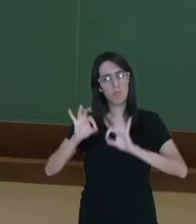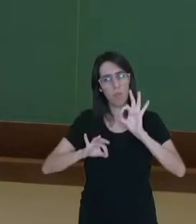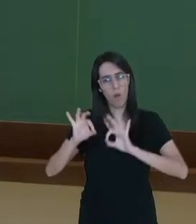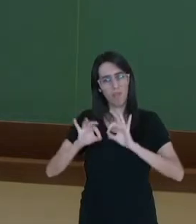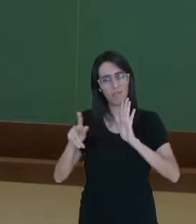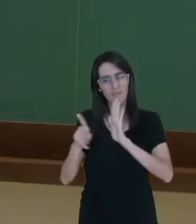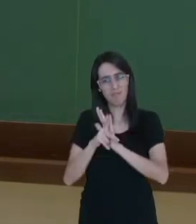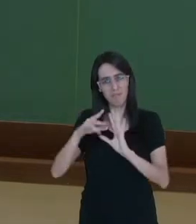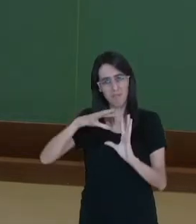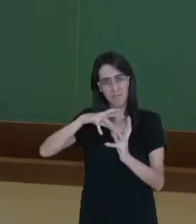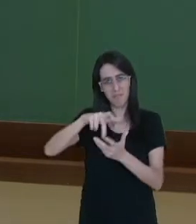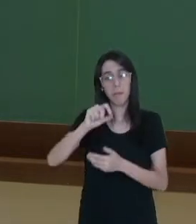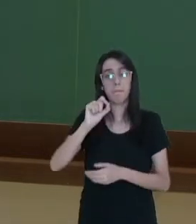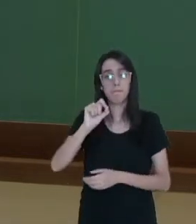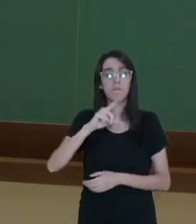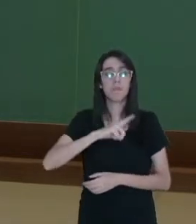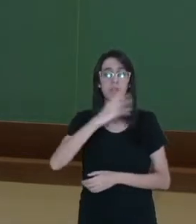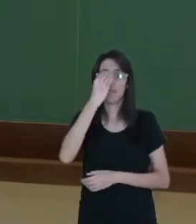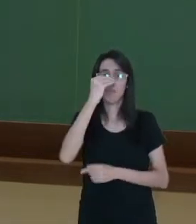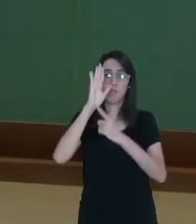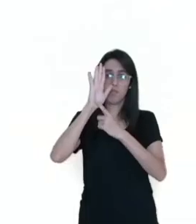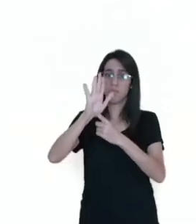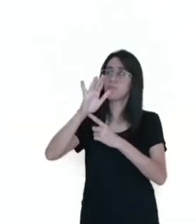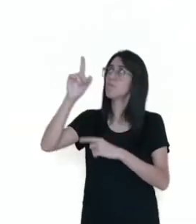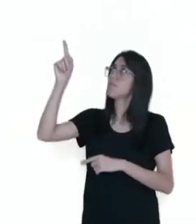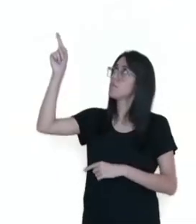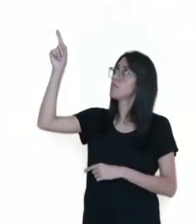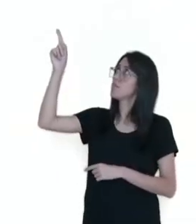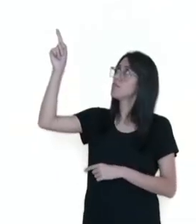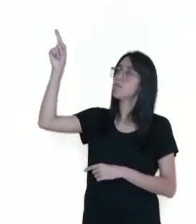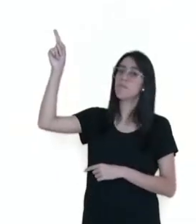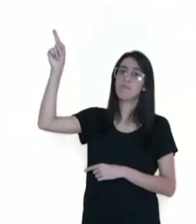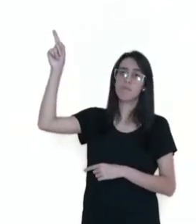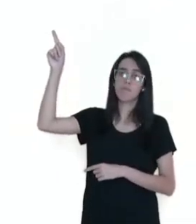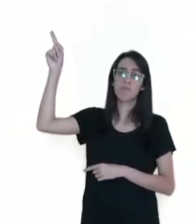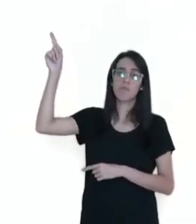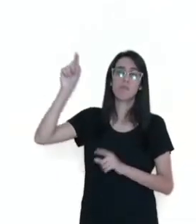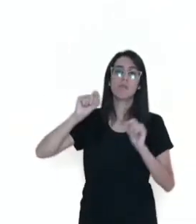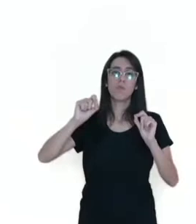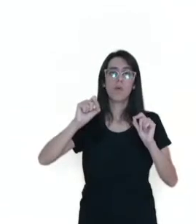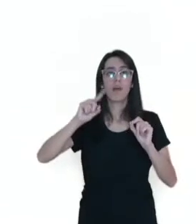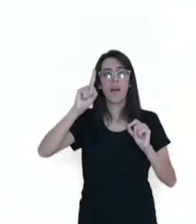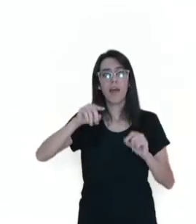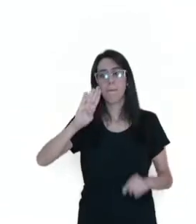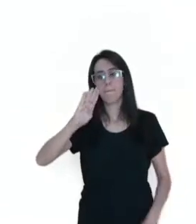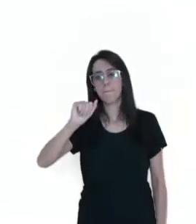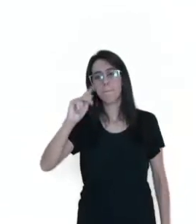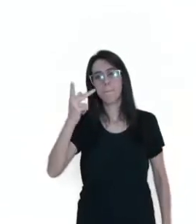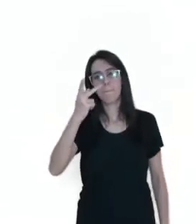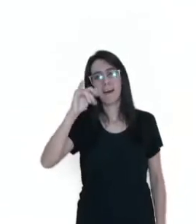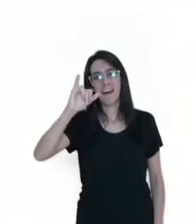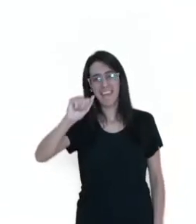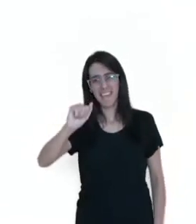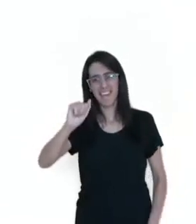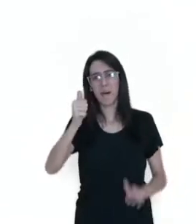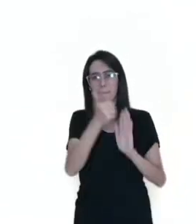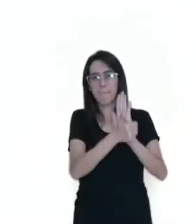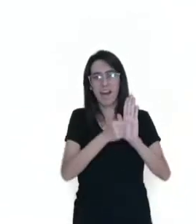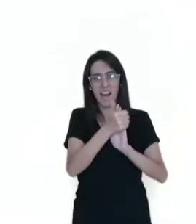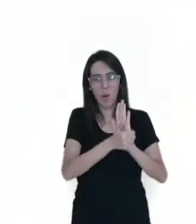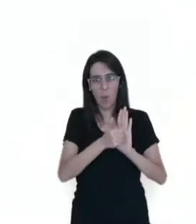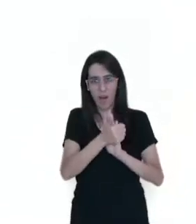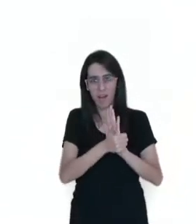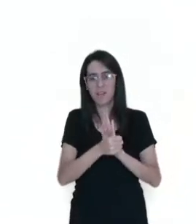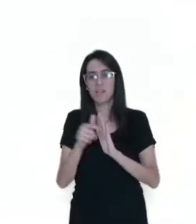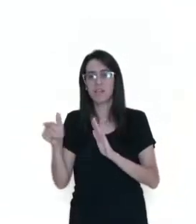do relevo, aqui temos uma imagem de perfil que mostra justamente a Baía de Paranaguá do lado direito e a planície litorânea,